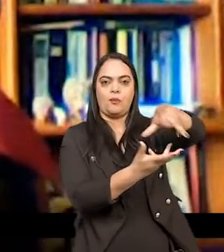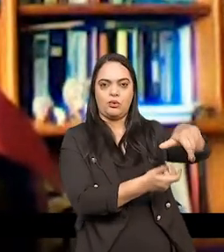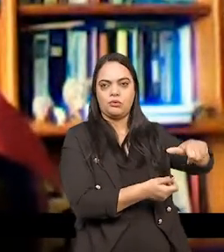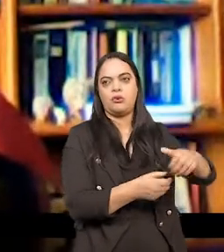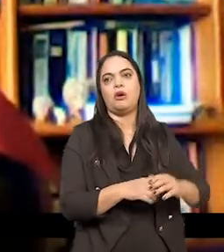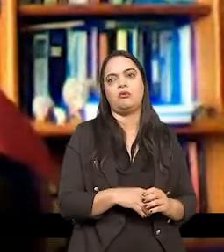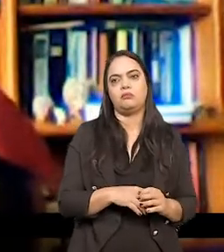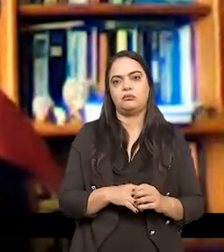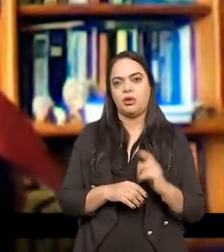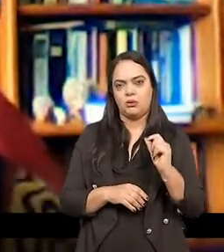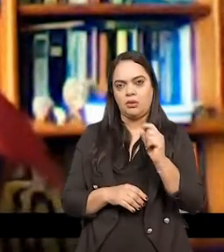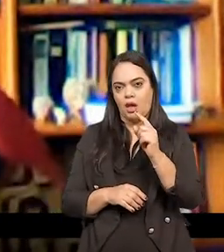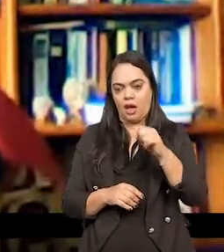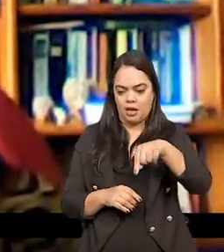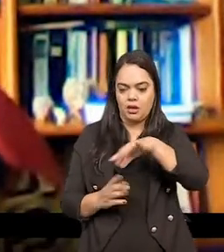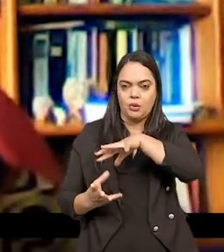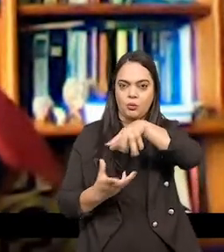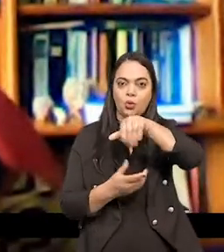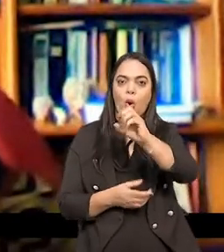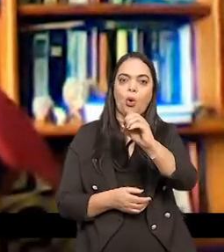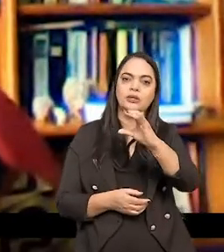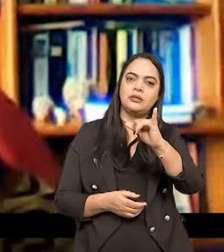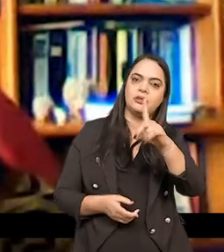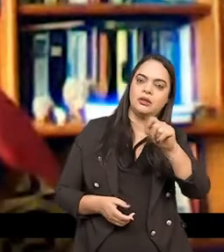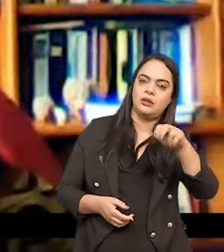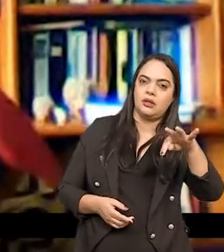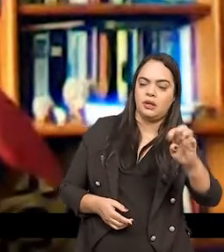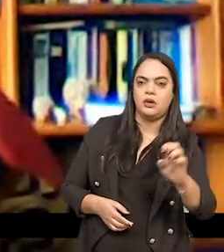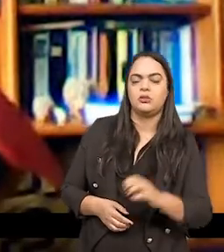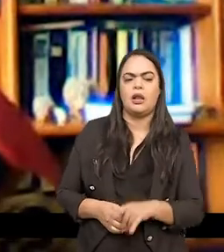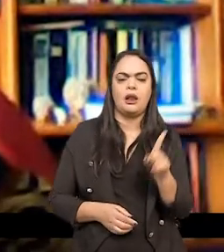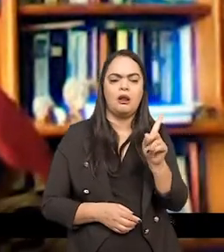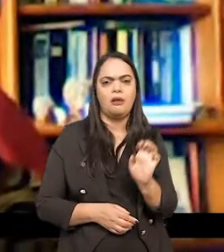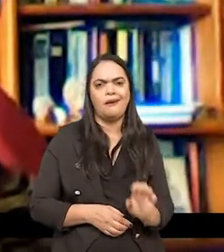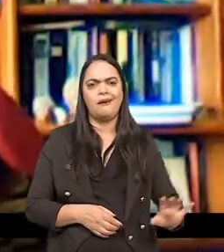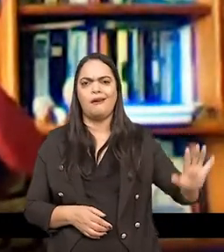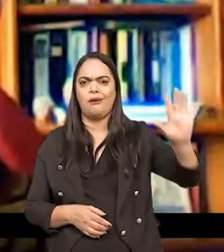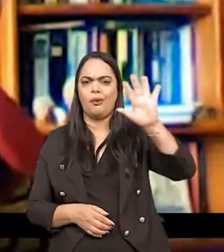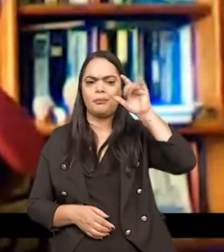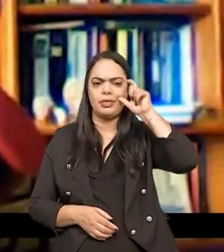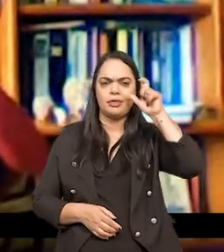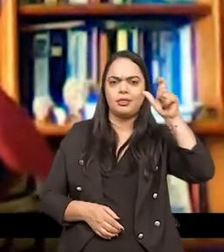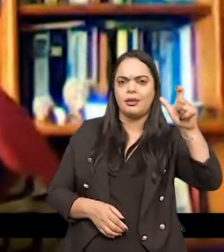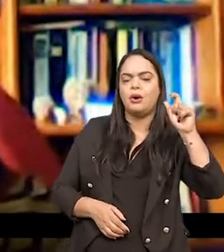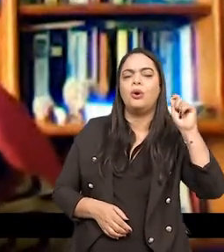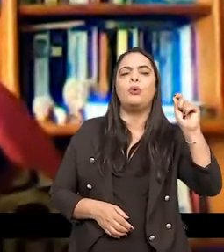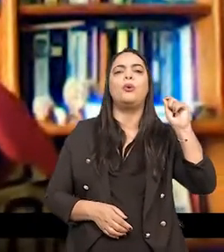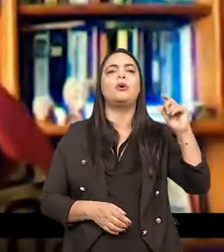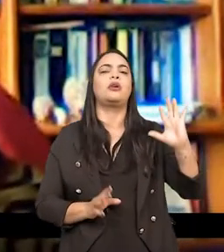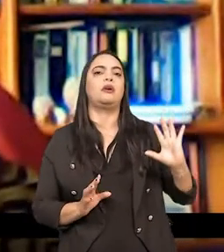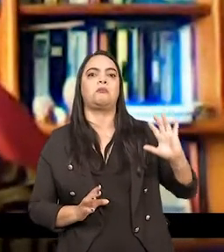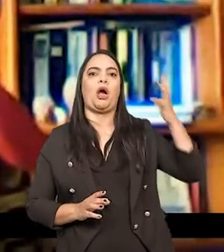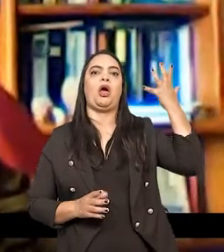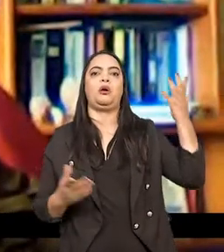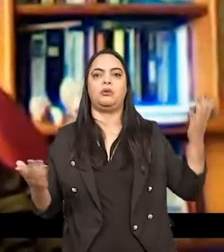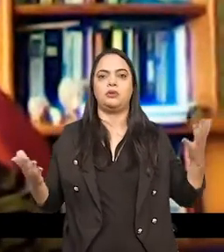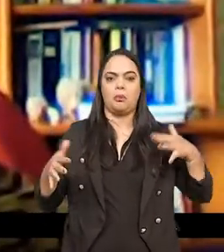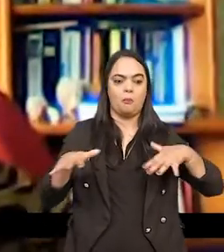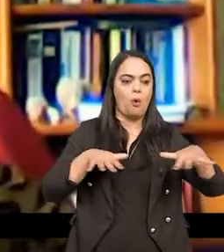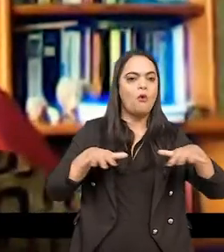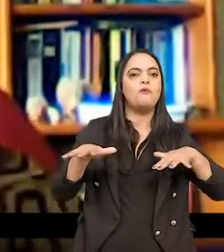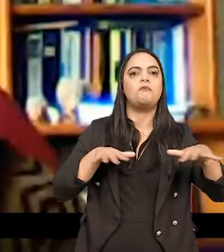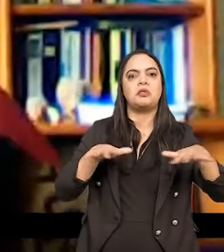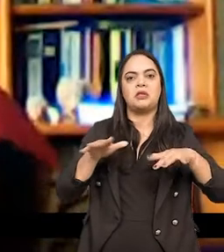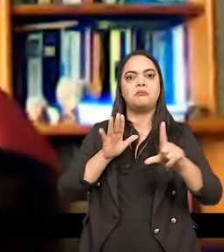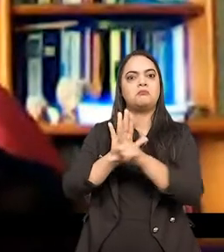gente? E no caso europeu, em especial, foi muito interessante, o que foi que deu, eu acho, uma movimentação, inclusive nas